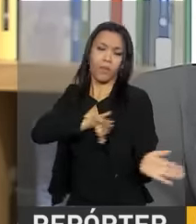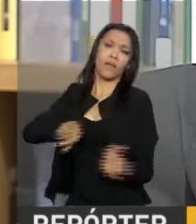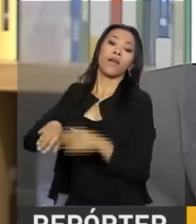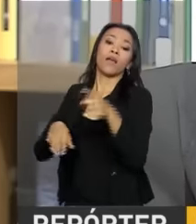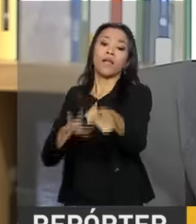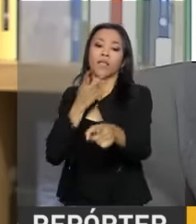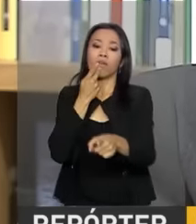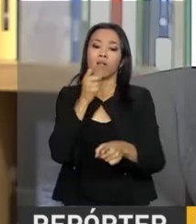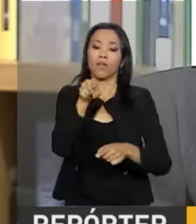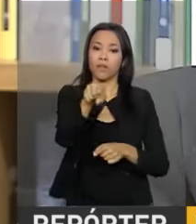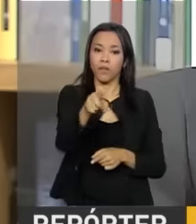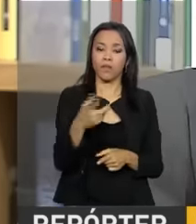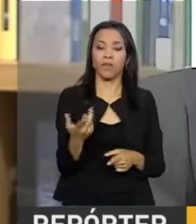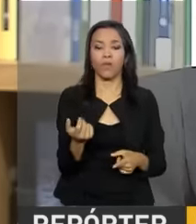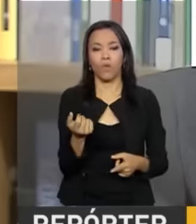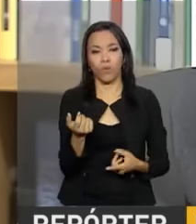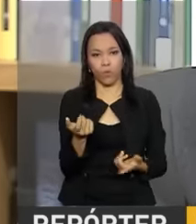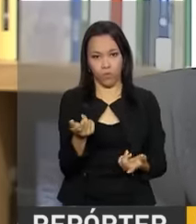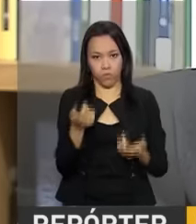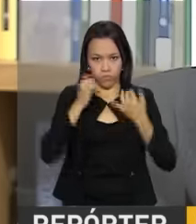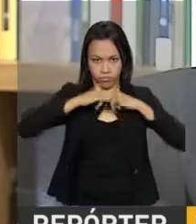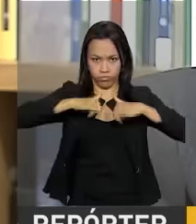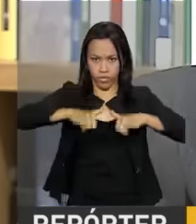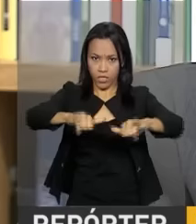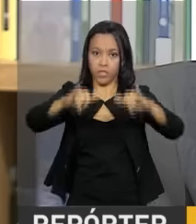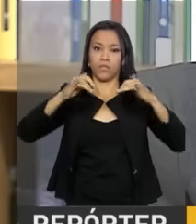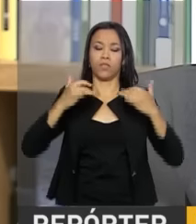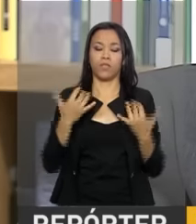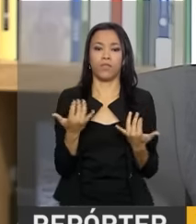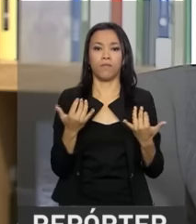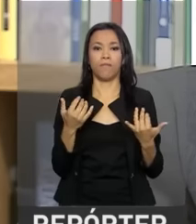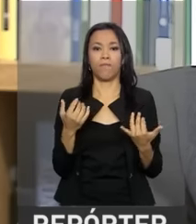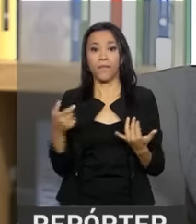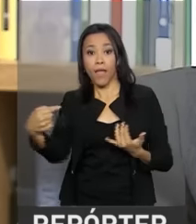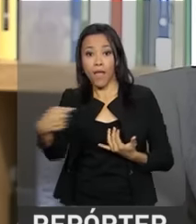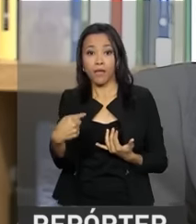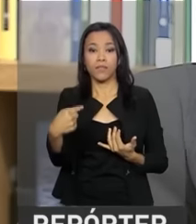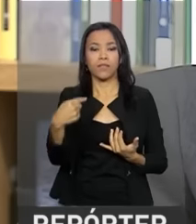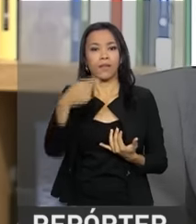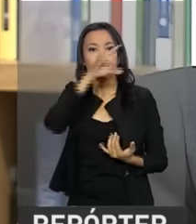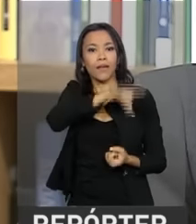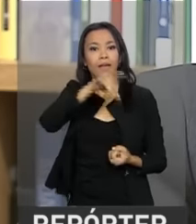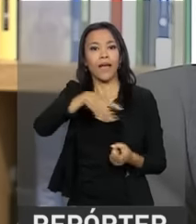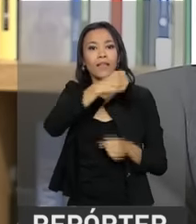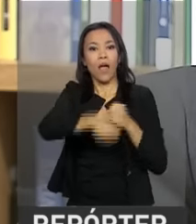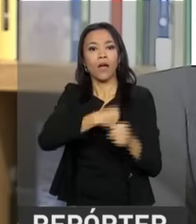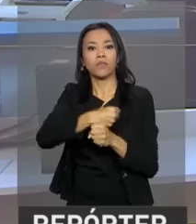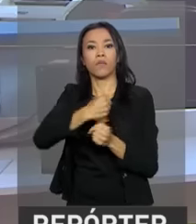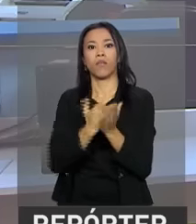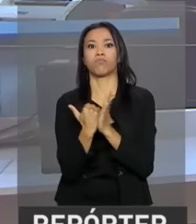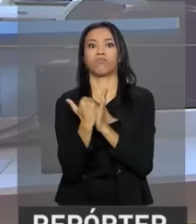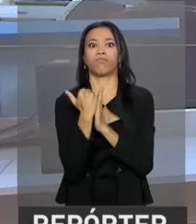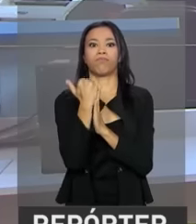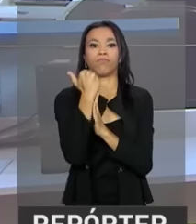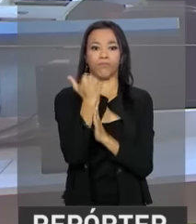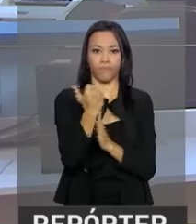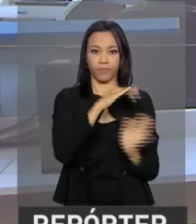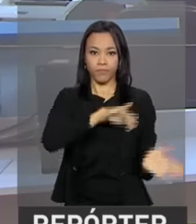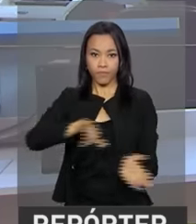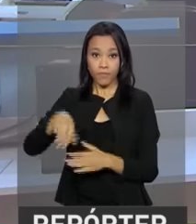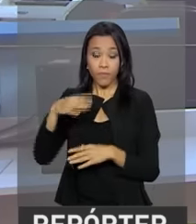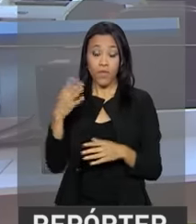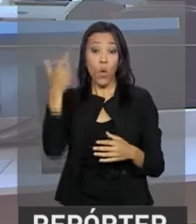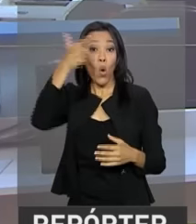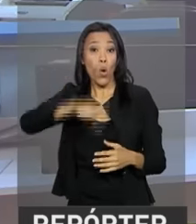ponto de vista de valor de energia quantidade de energia ela a cada ano ela ela aumenta e olha a